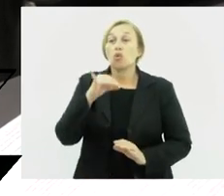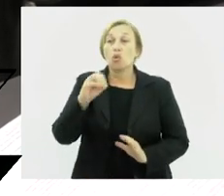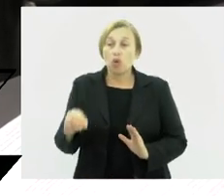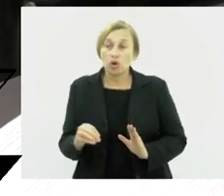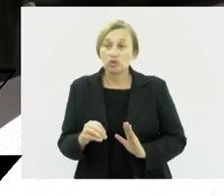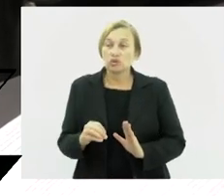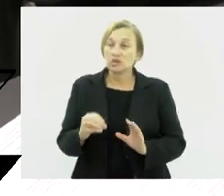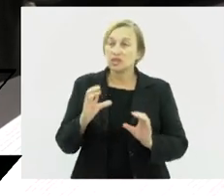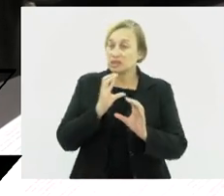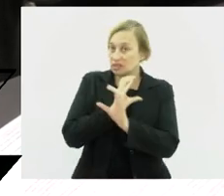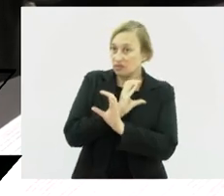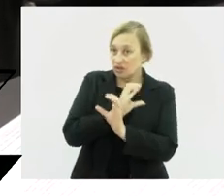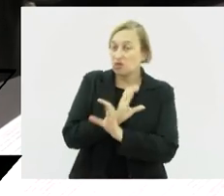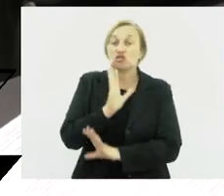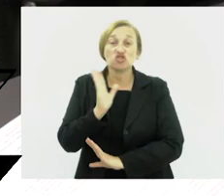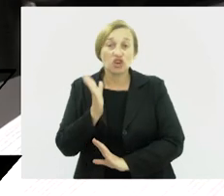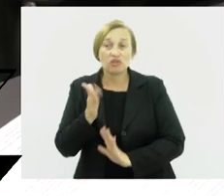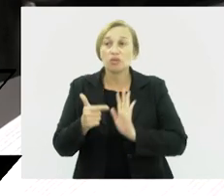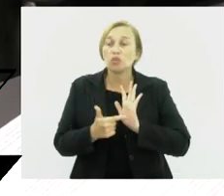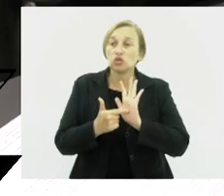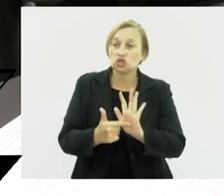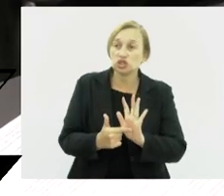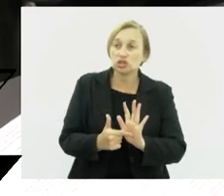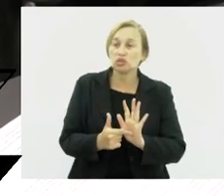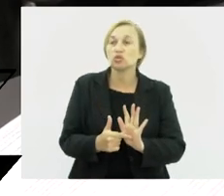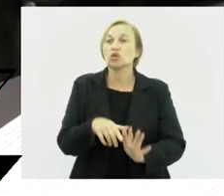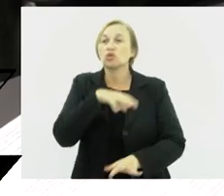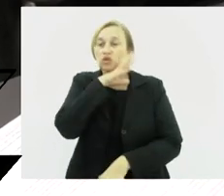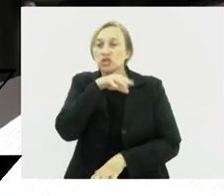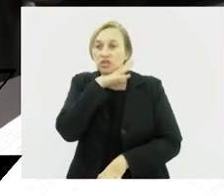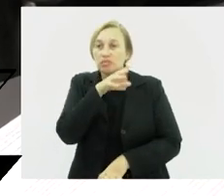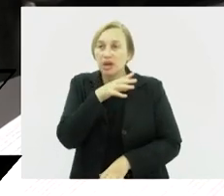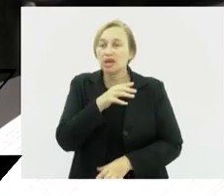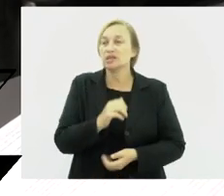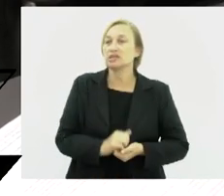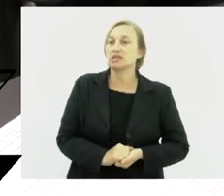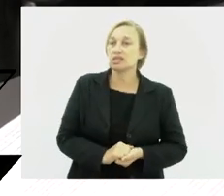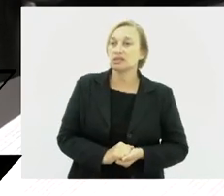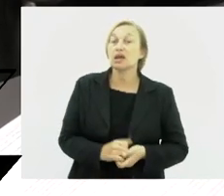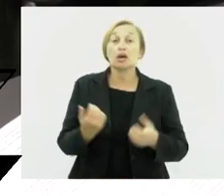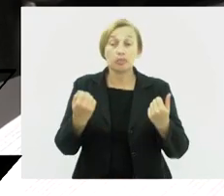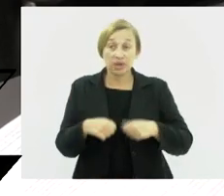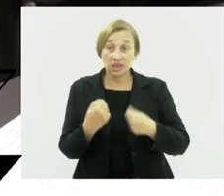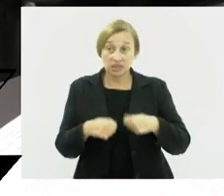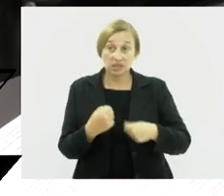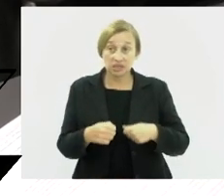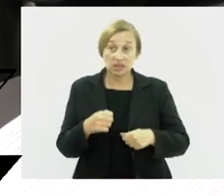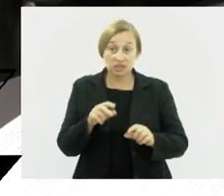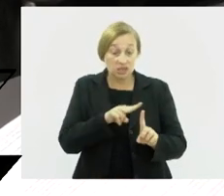já vem considerar os animais como seres sencientes. Os animais, eles precisam ser